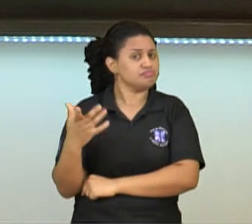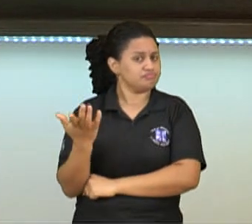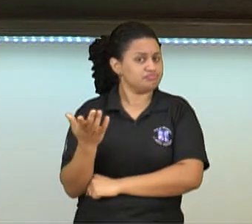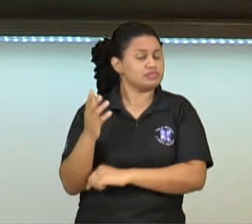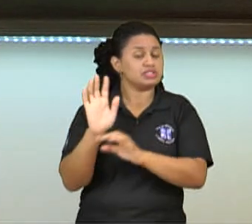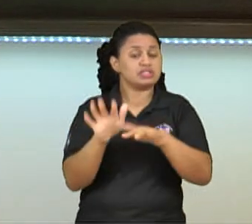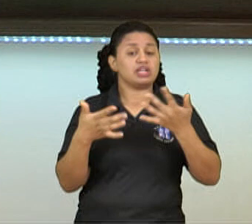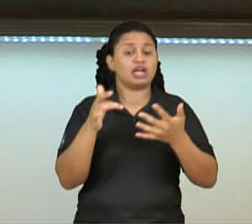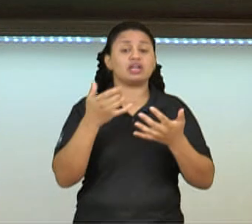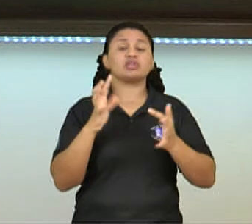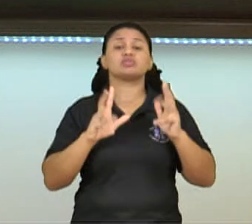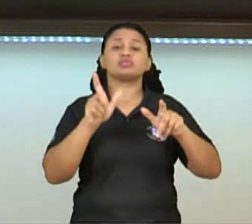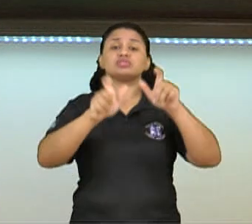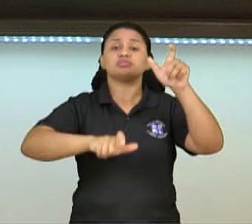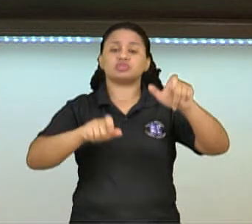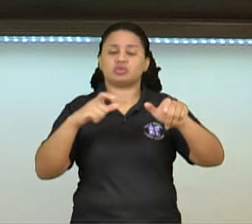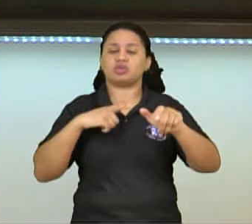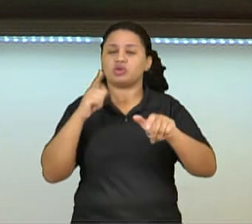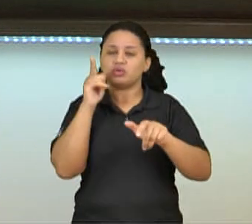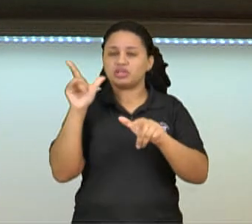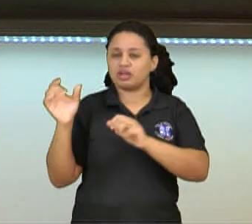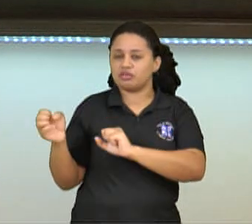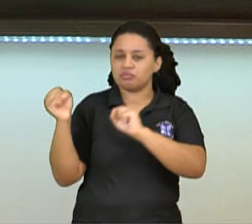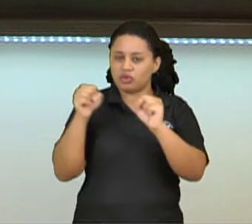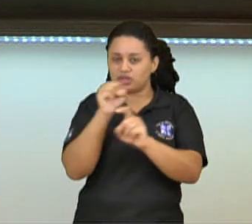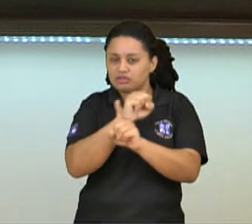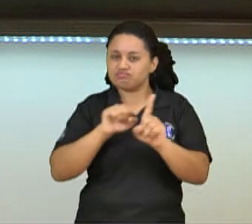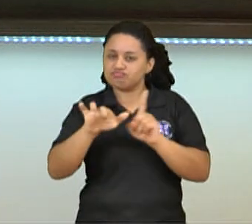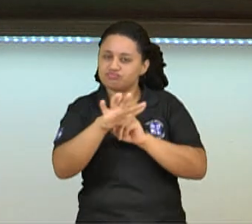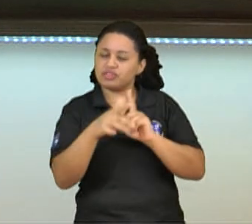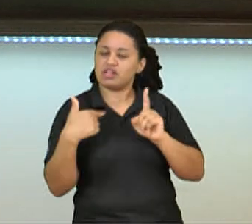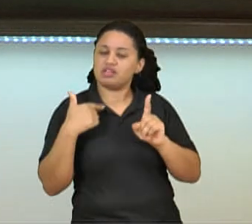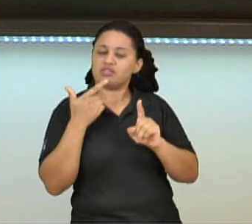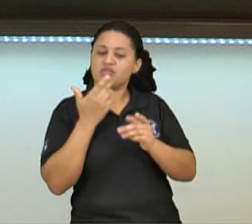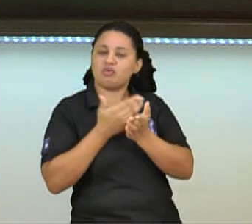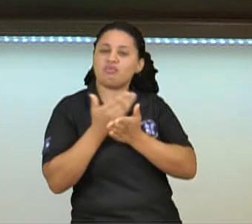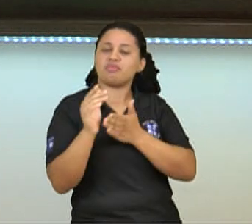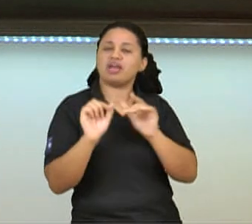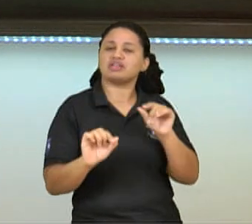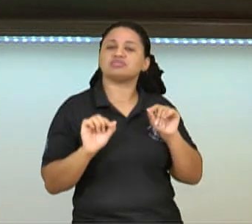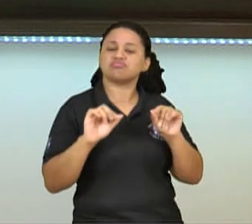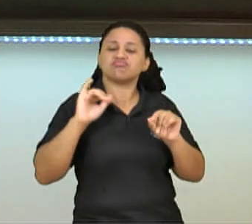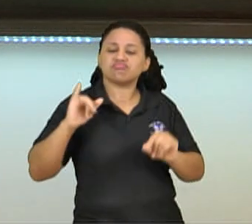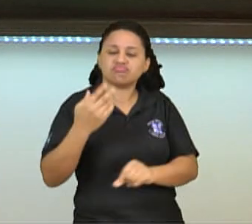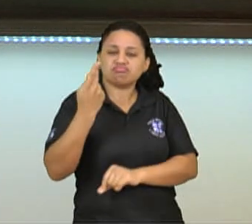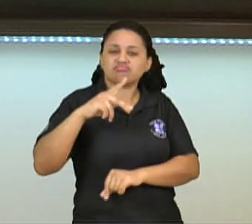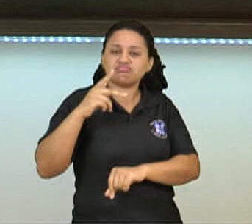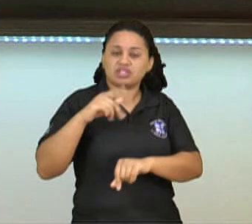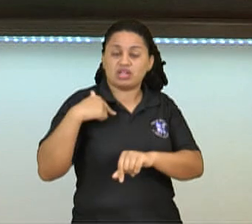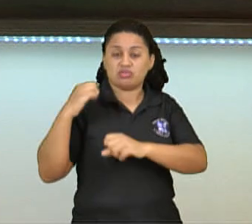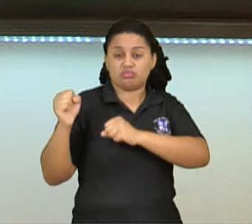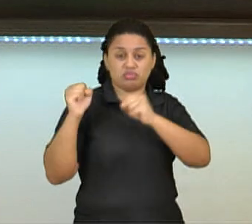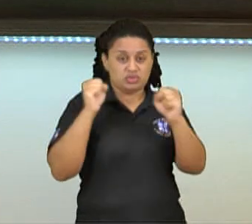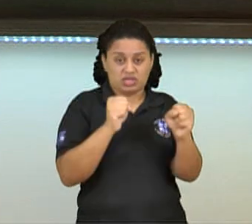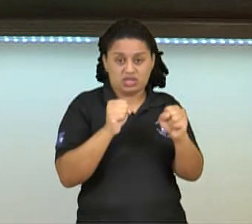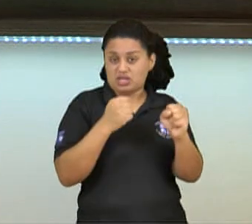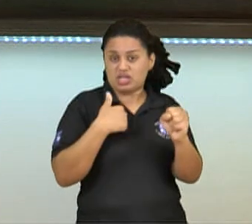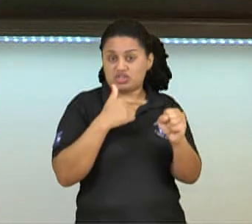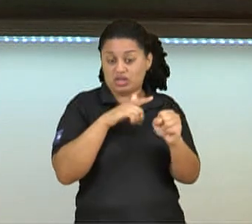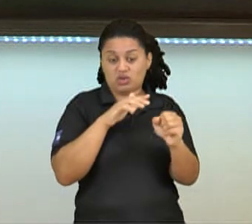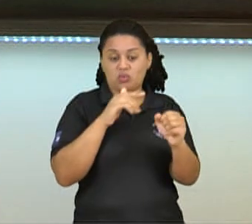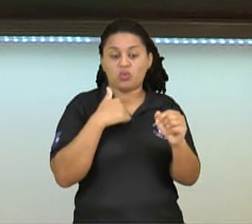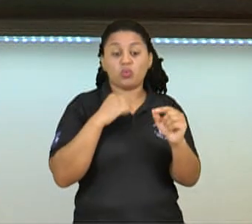quando alcançam um poder na sociedade, eles passam a abusar dele e já não estão mais do mesmo lado dos seus